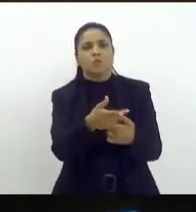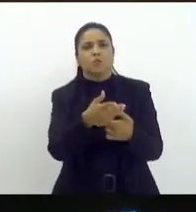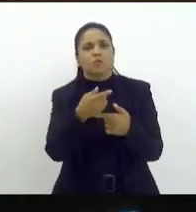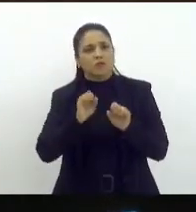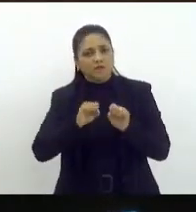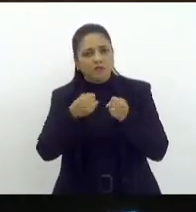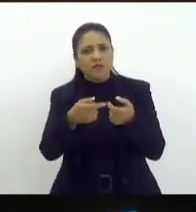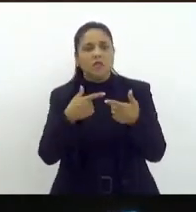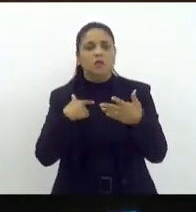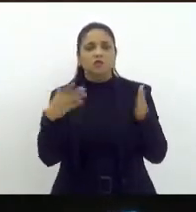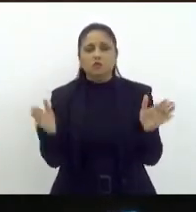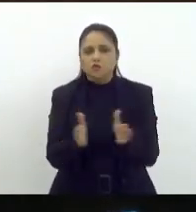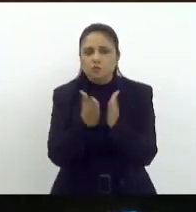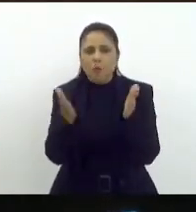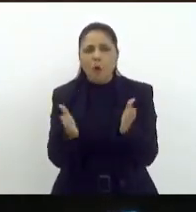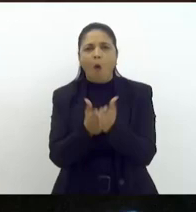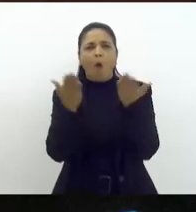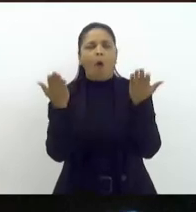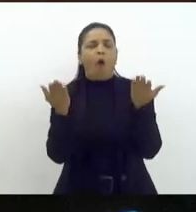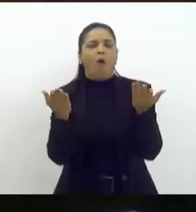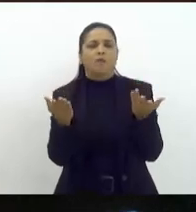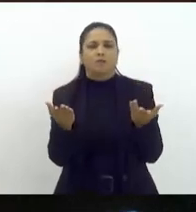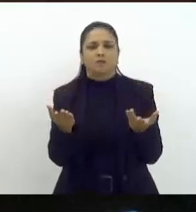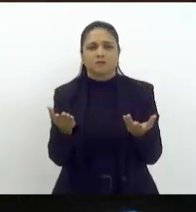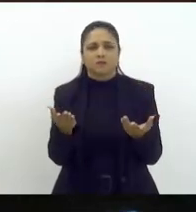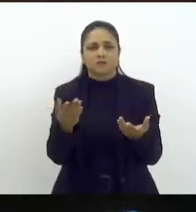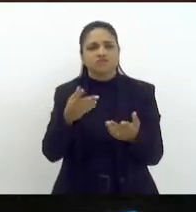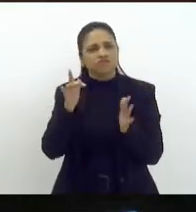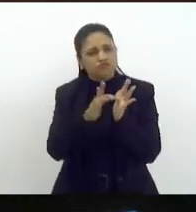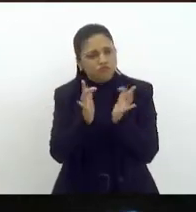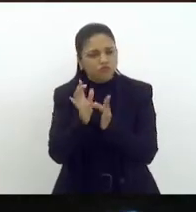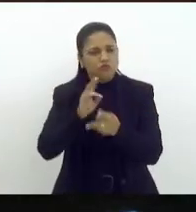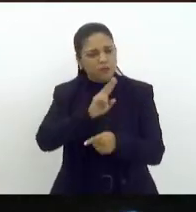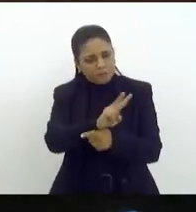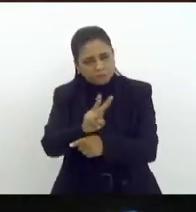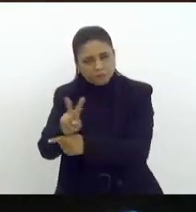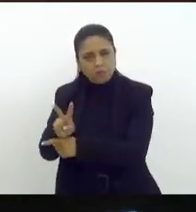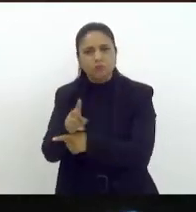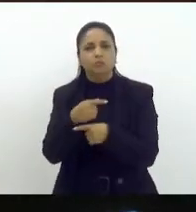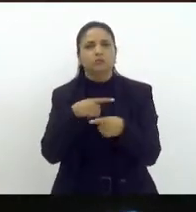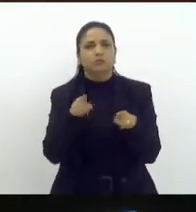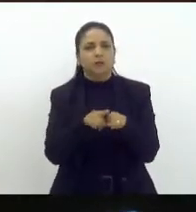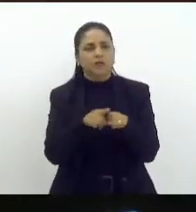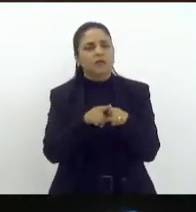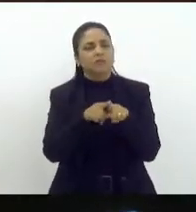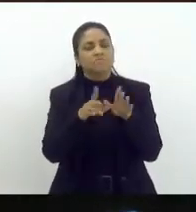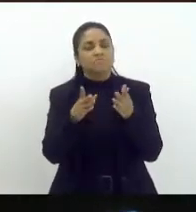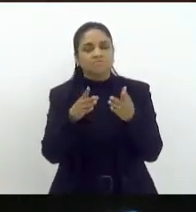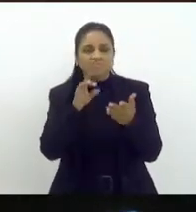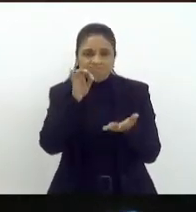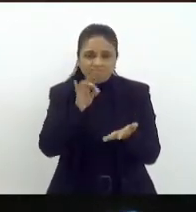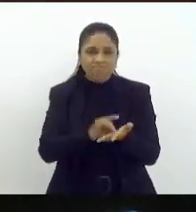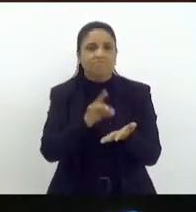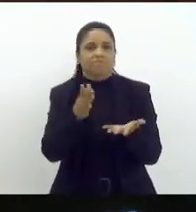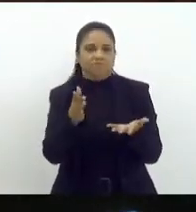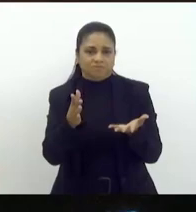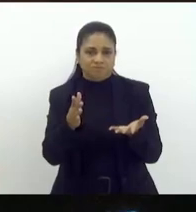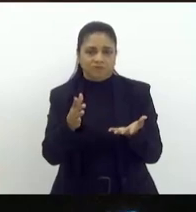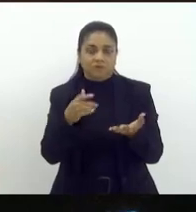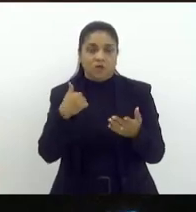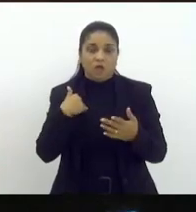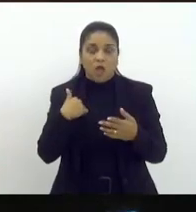os pobres aqueles mais realmente que viviam a margem da sociedade então o nosso